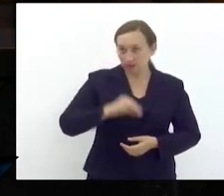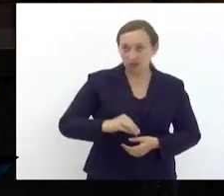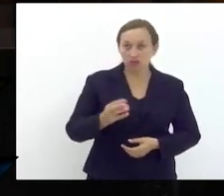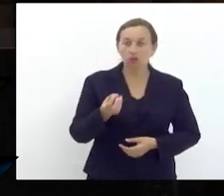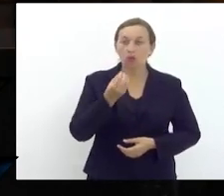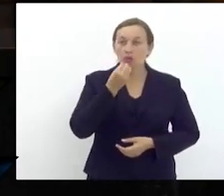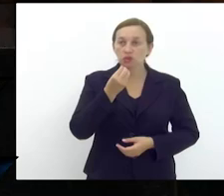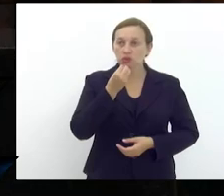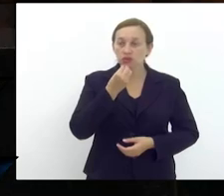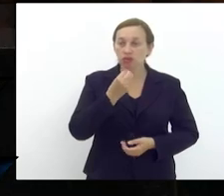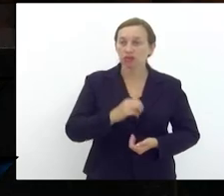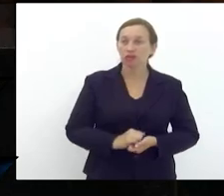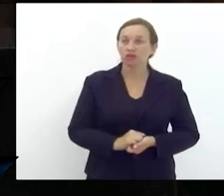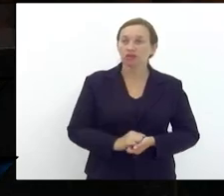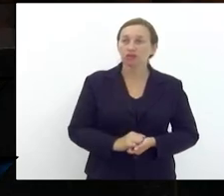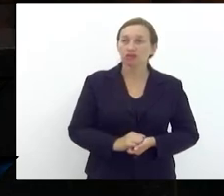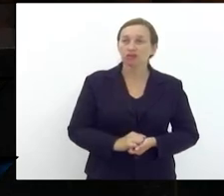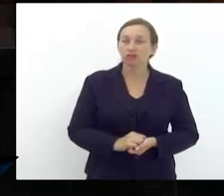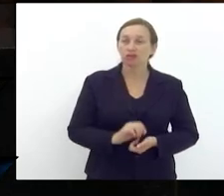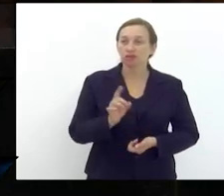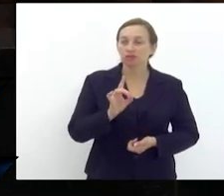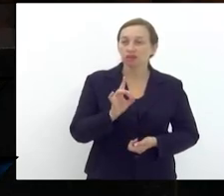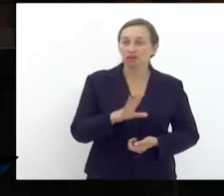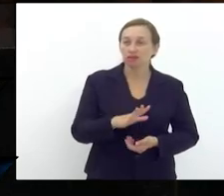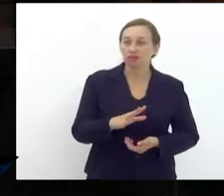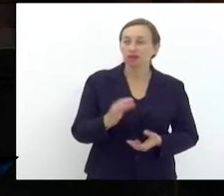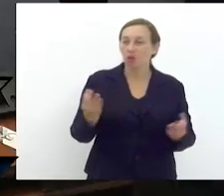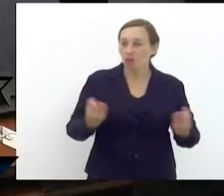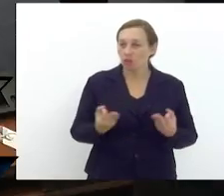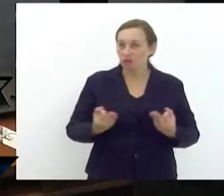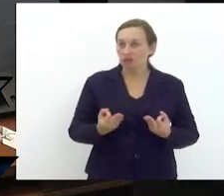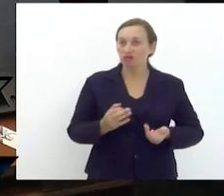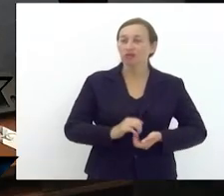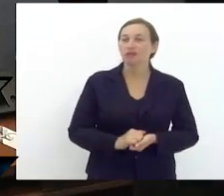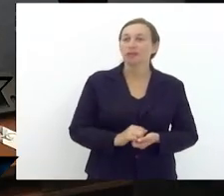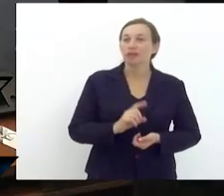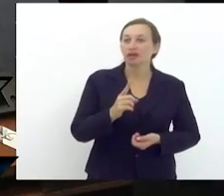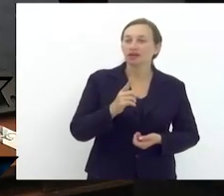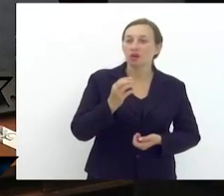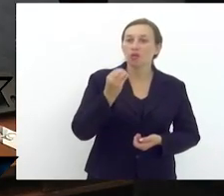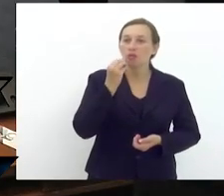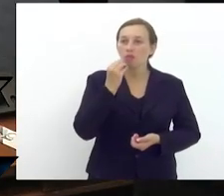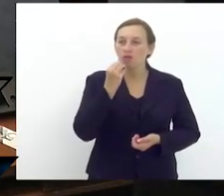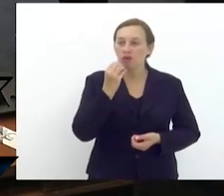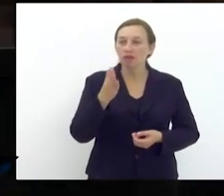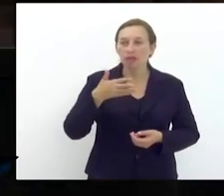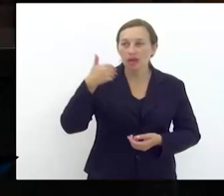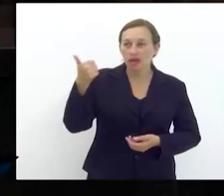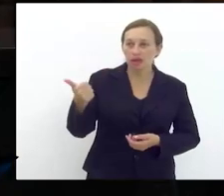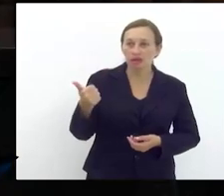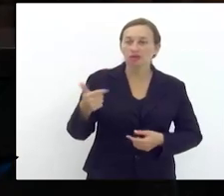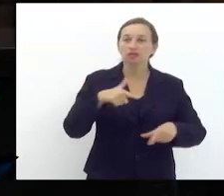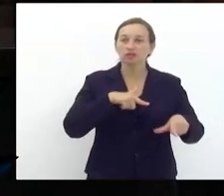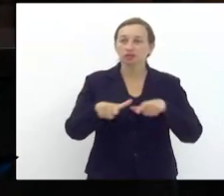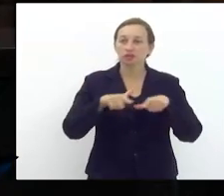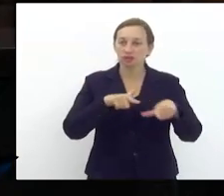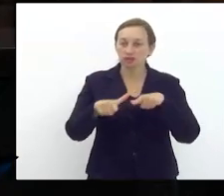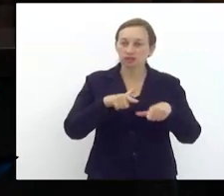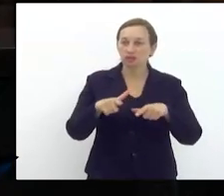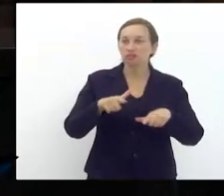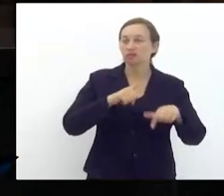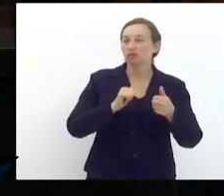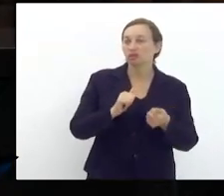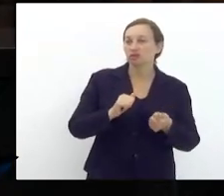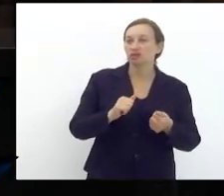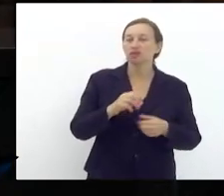oportunidade não só tá ótimo obrigado não só para vocês terem uma oportunidade melhor de trabalho emprego